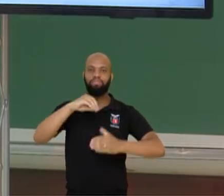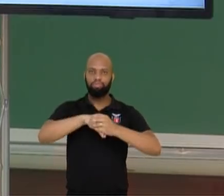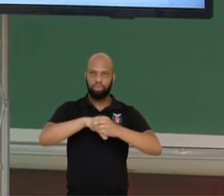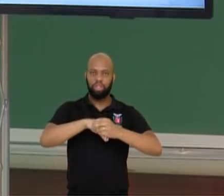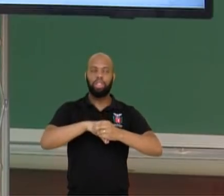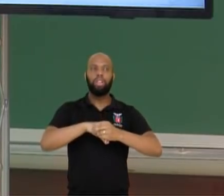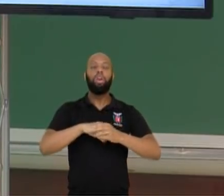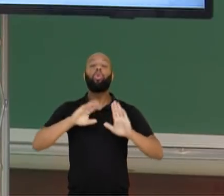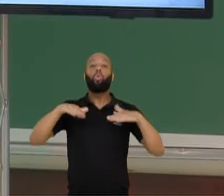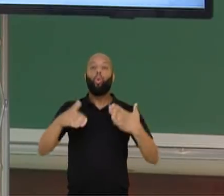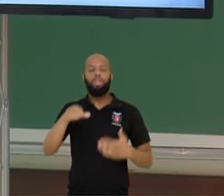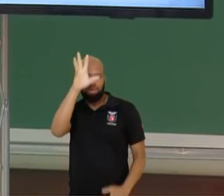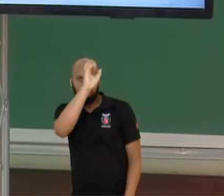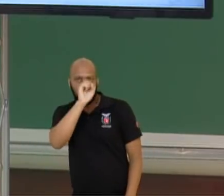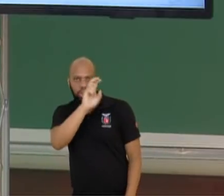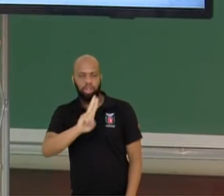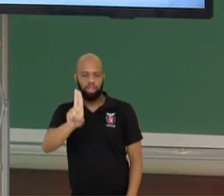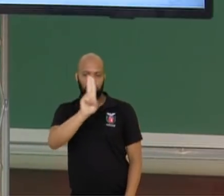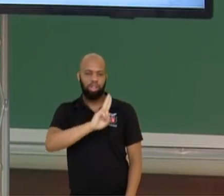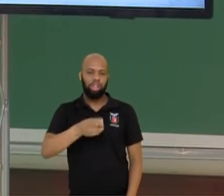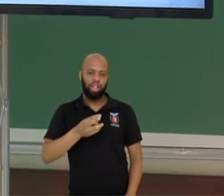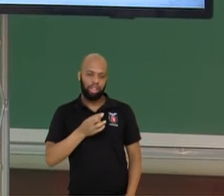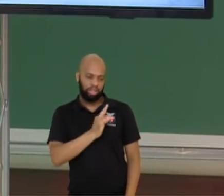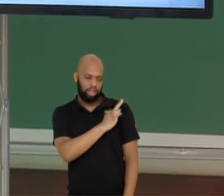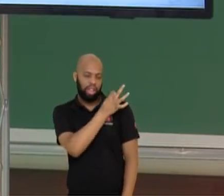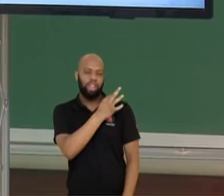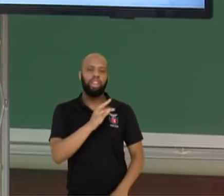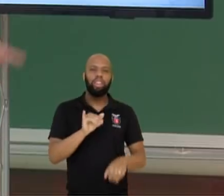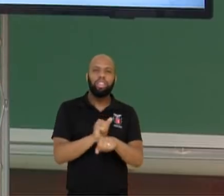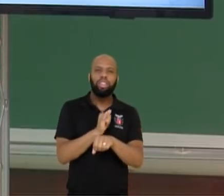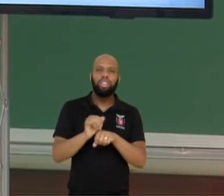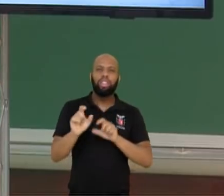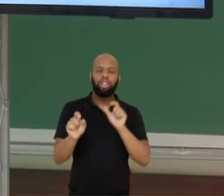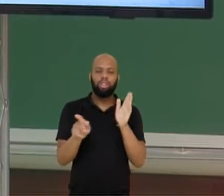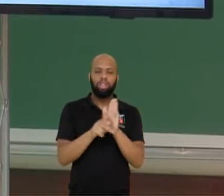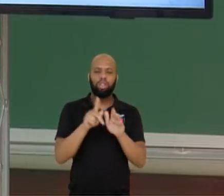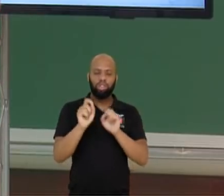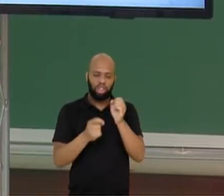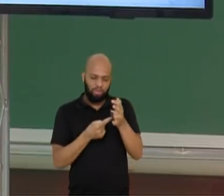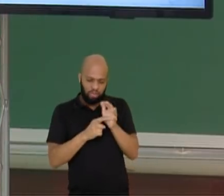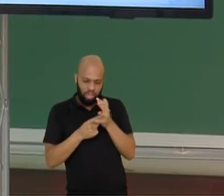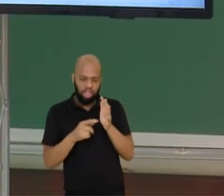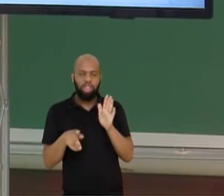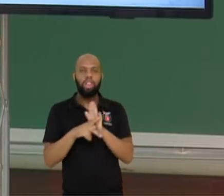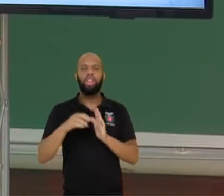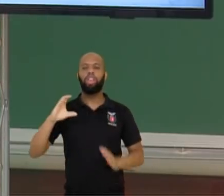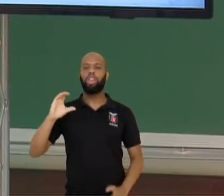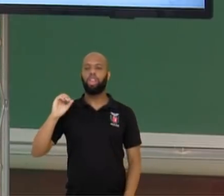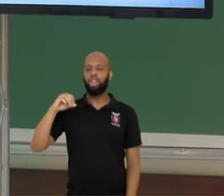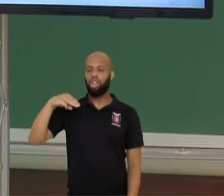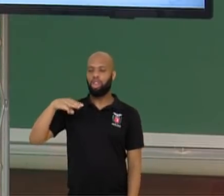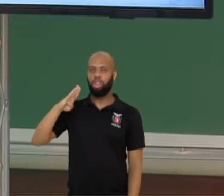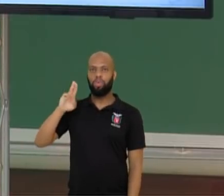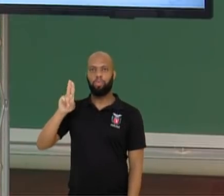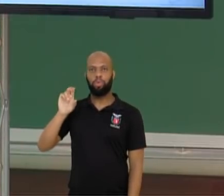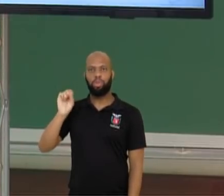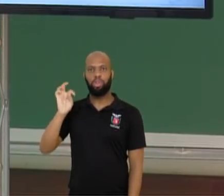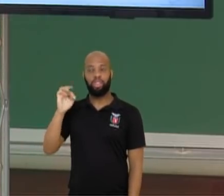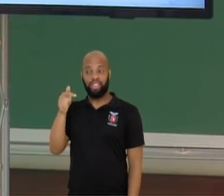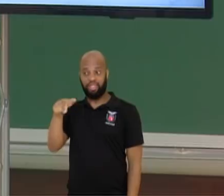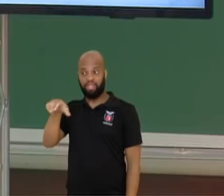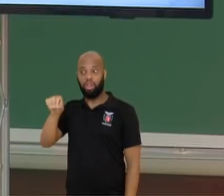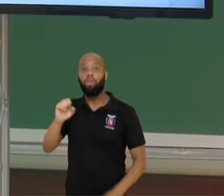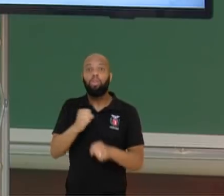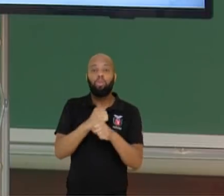aprenderam a utilizar essa tecnologia do motor de combustão, gente, olha só o que aconteceu aqui no ano de 1950.